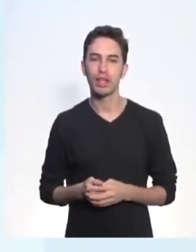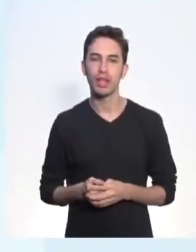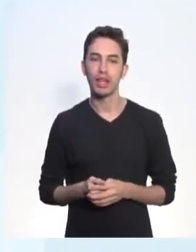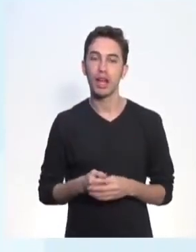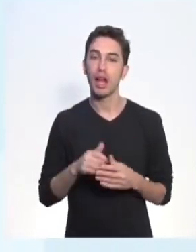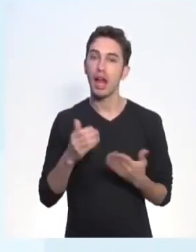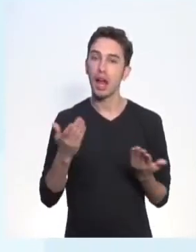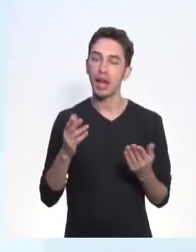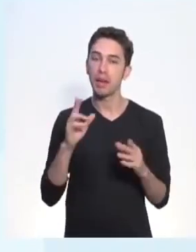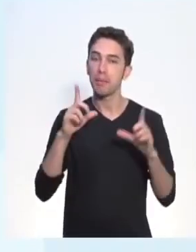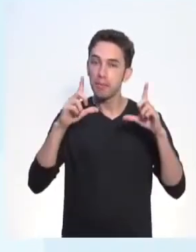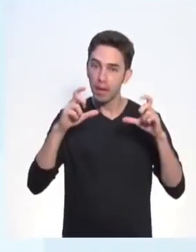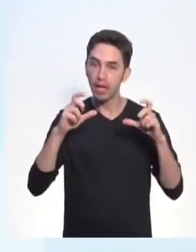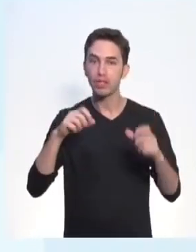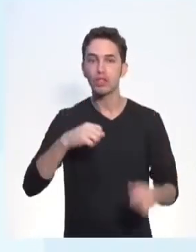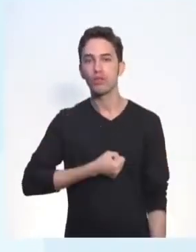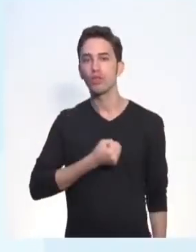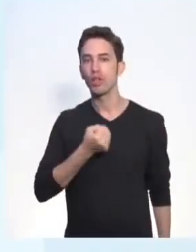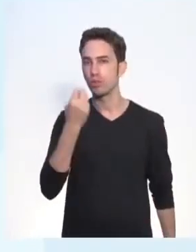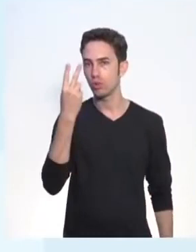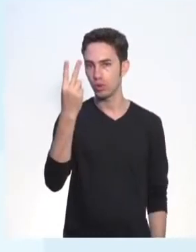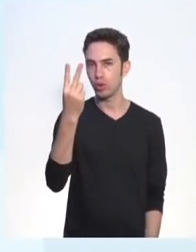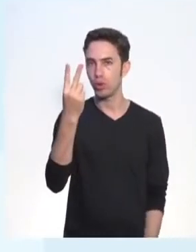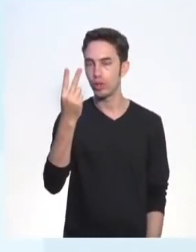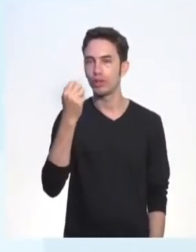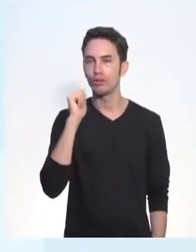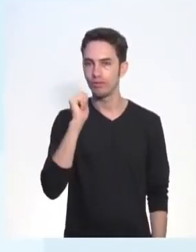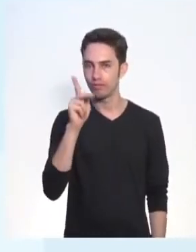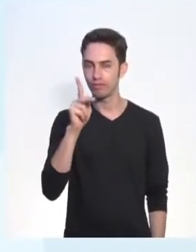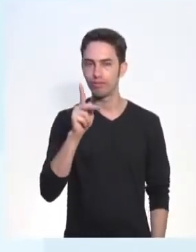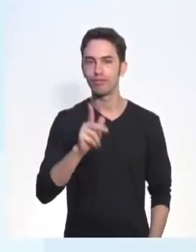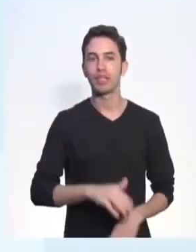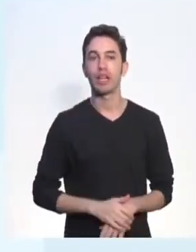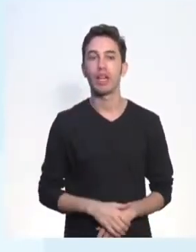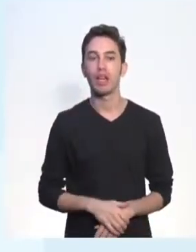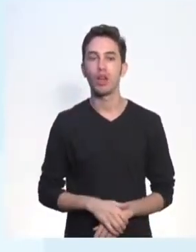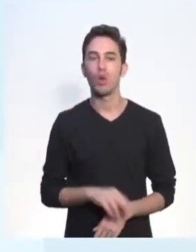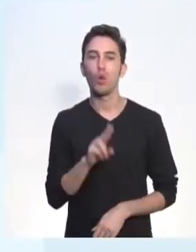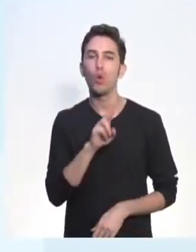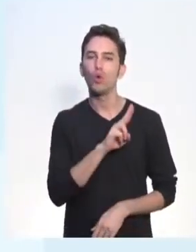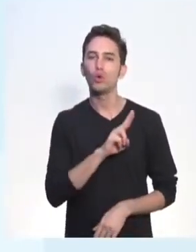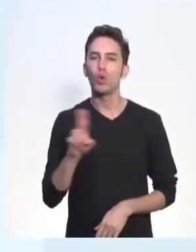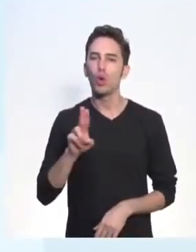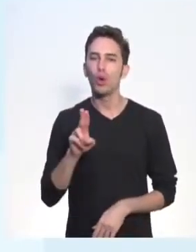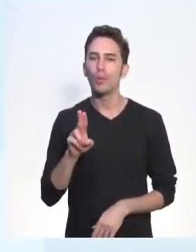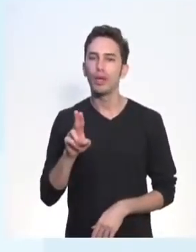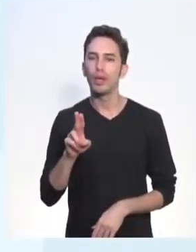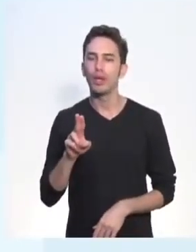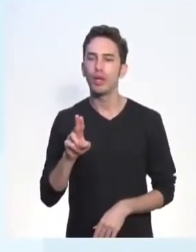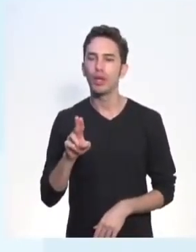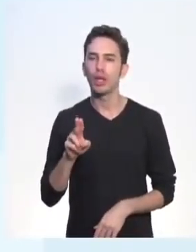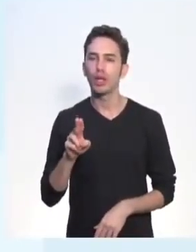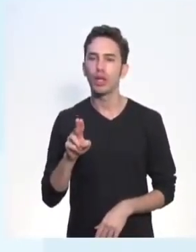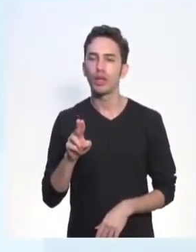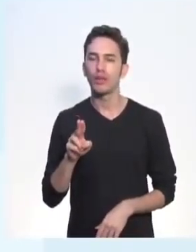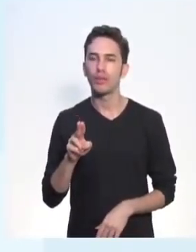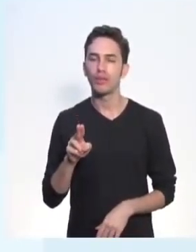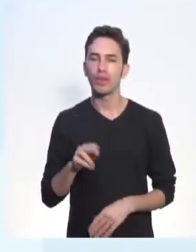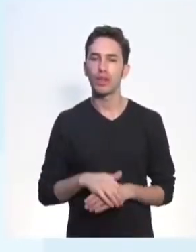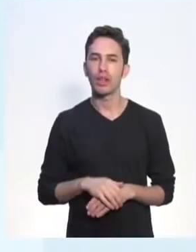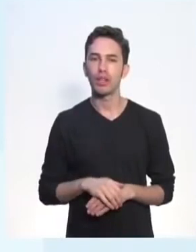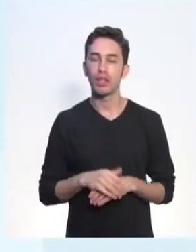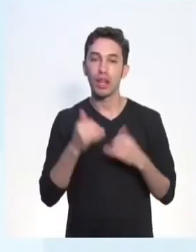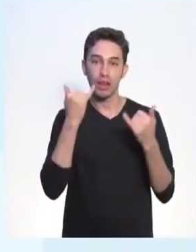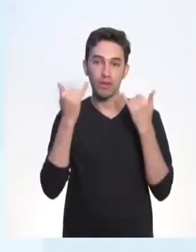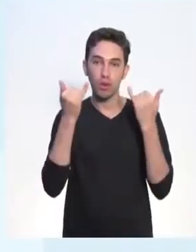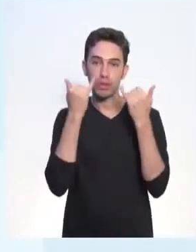foi a imagem 2, certo? O nome do veículo de informação, a gente já